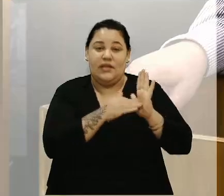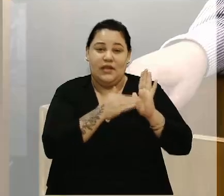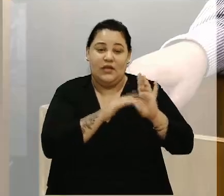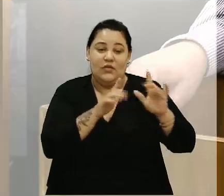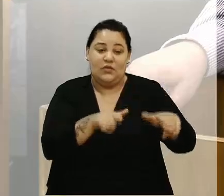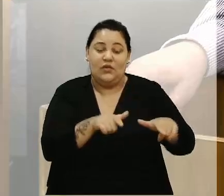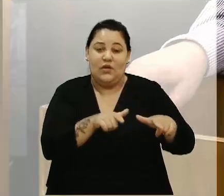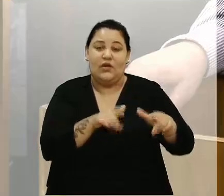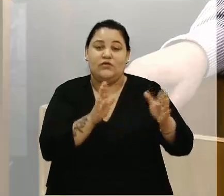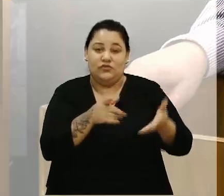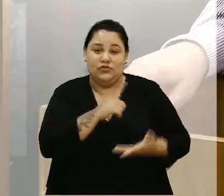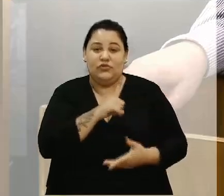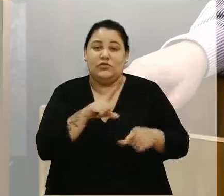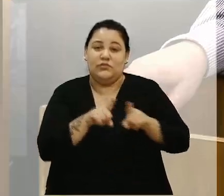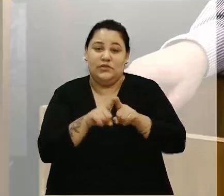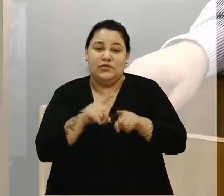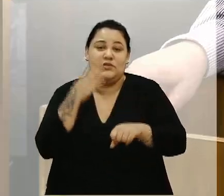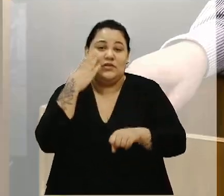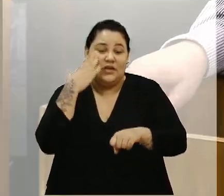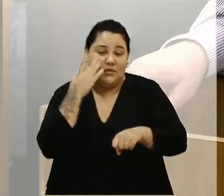sabe desse momento